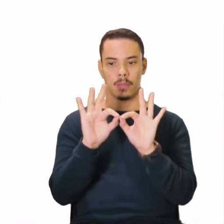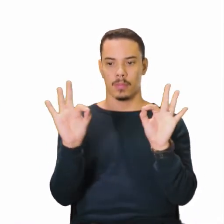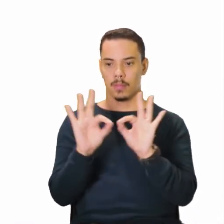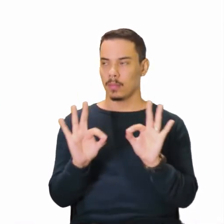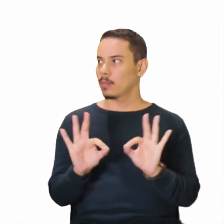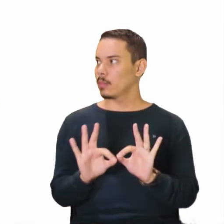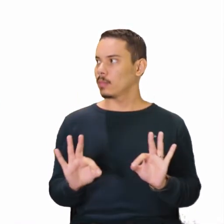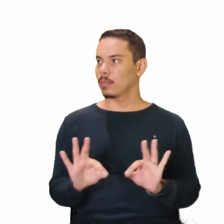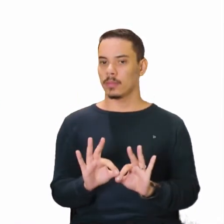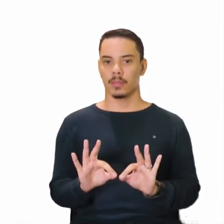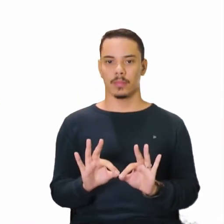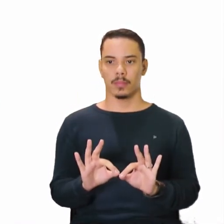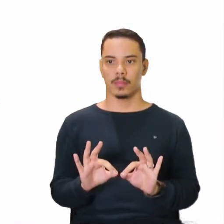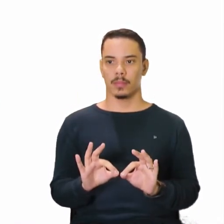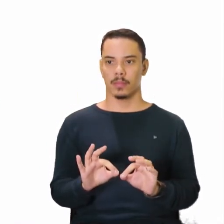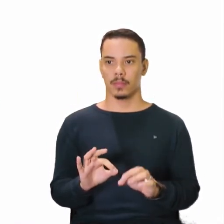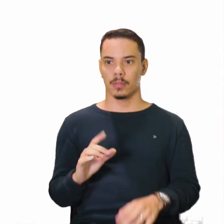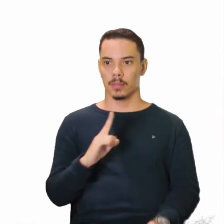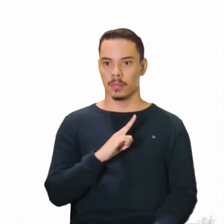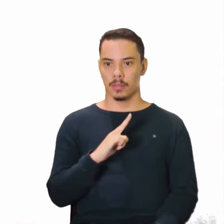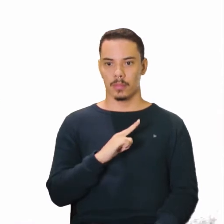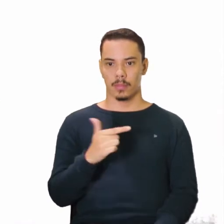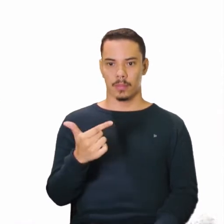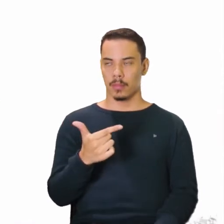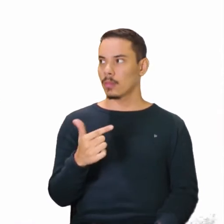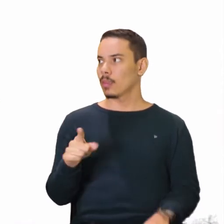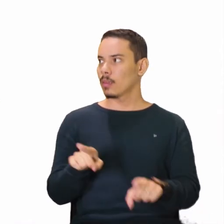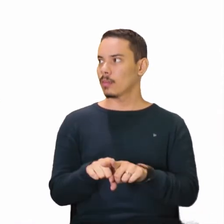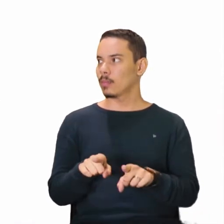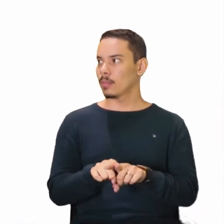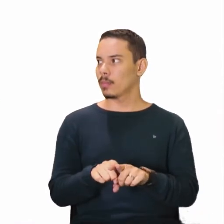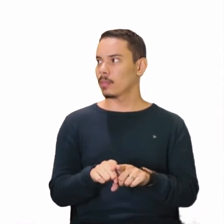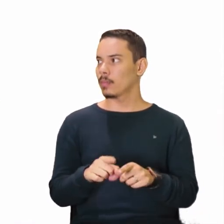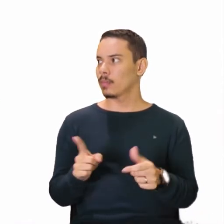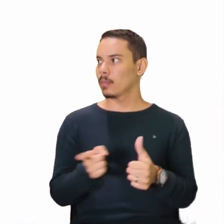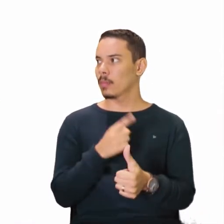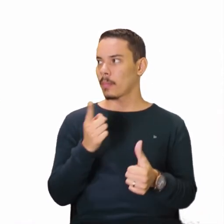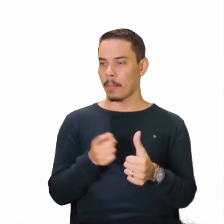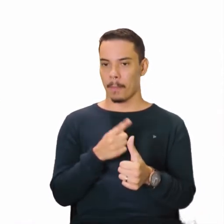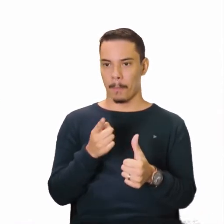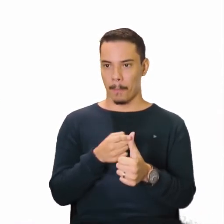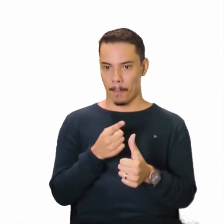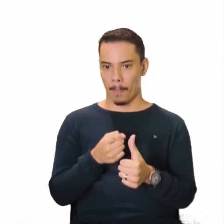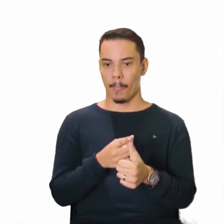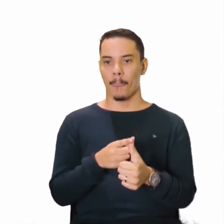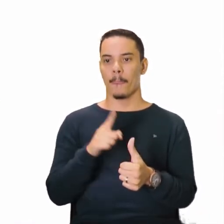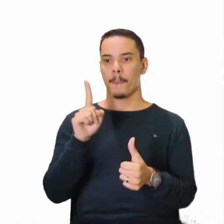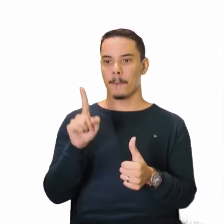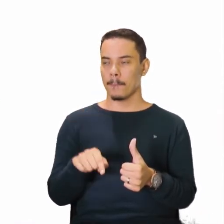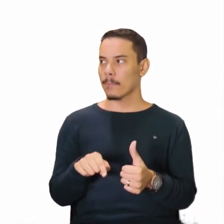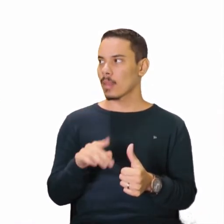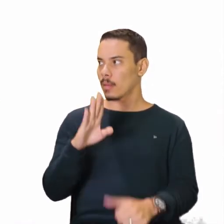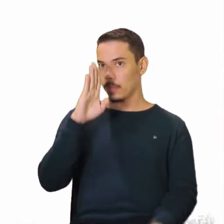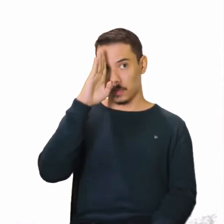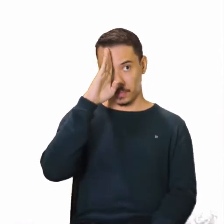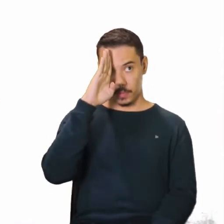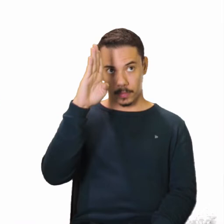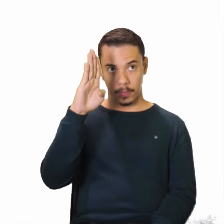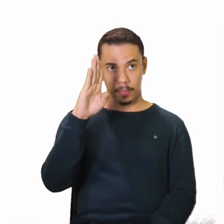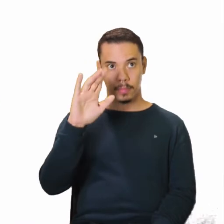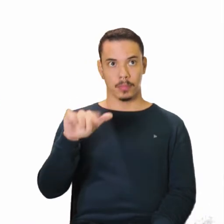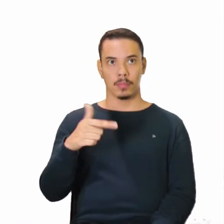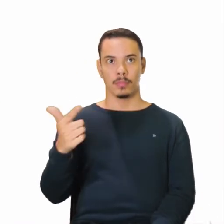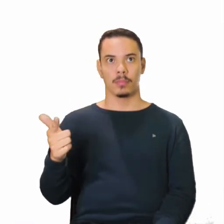ligam duas orações, certo? E que a primeira oração é uma oração principal